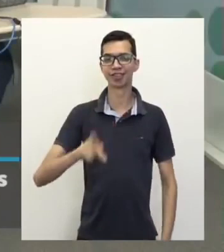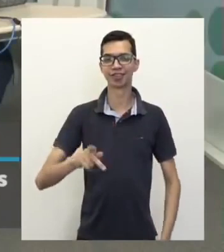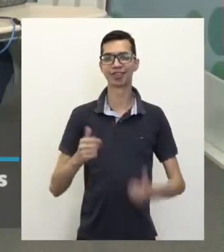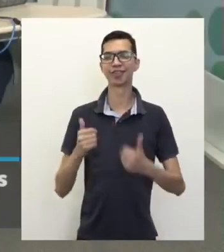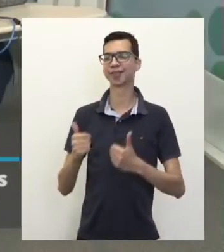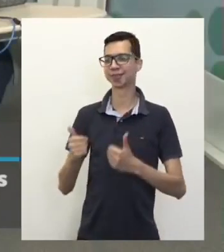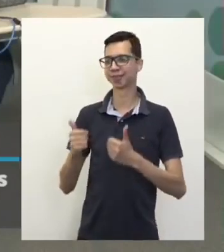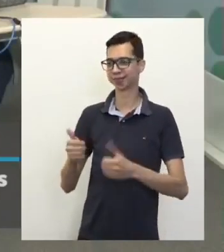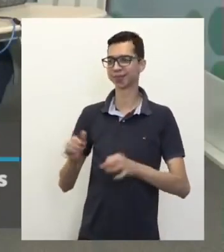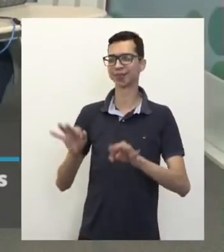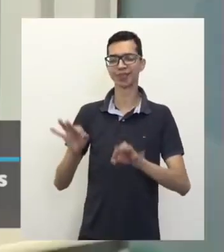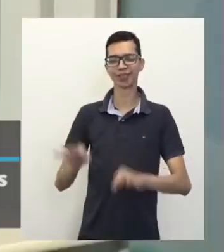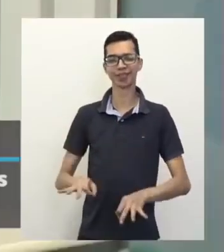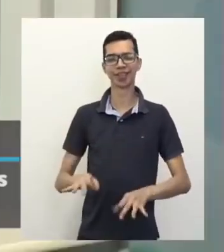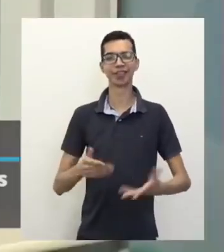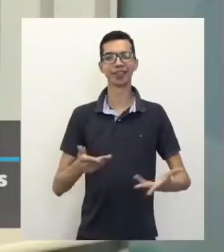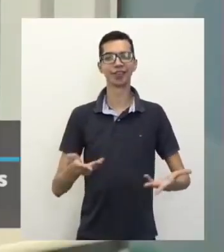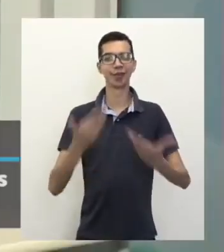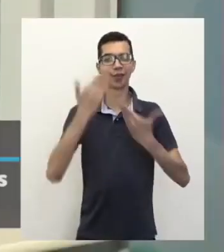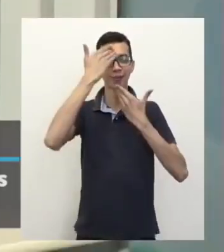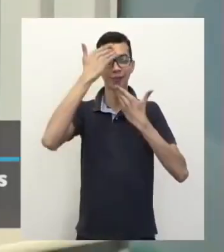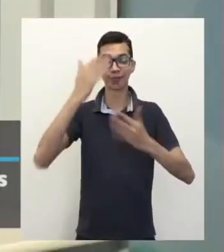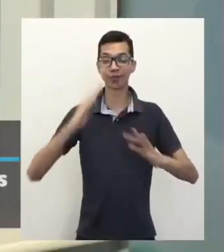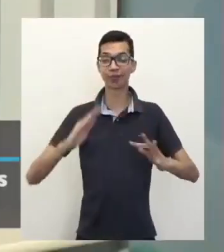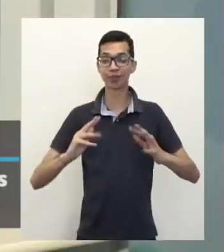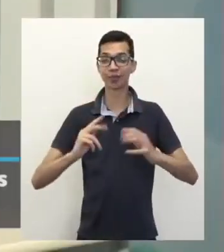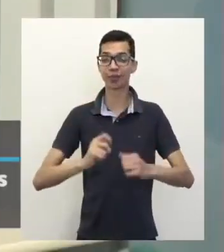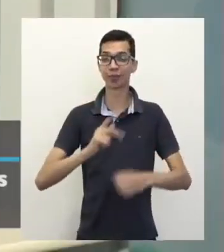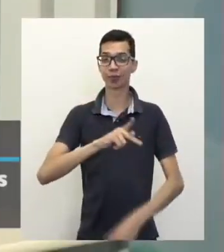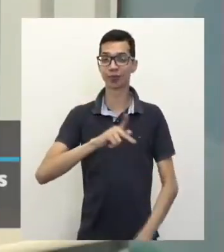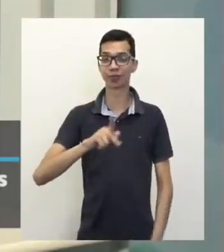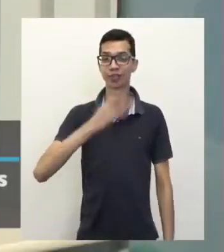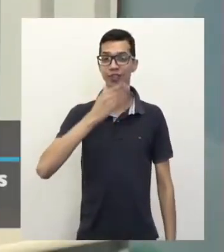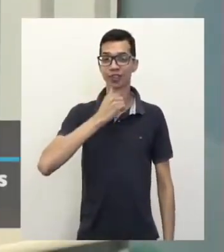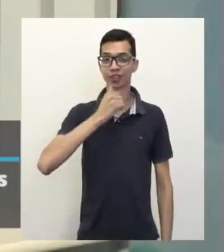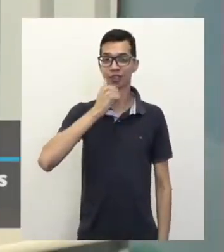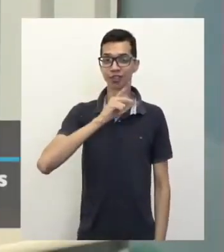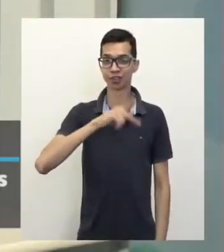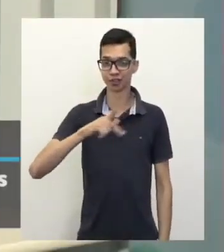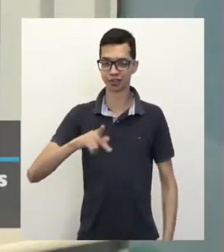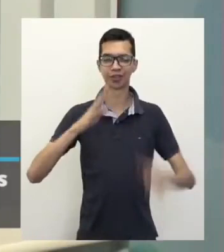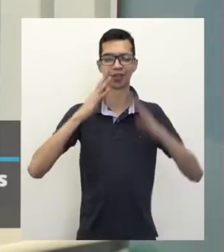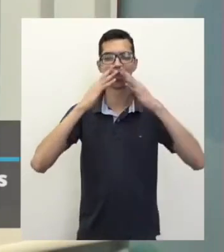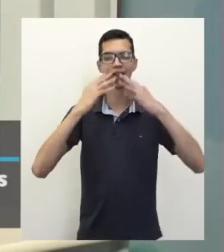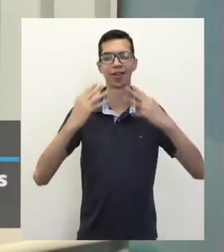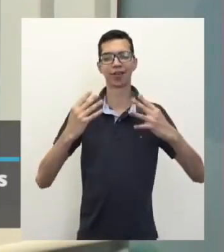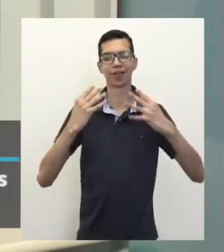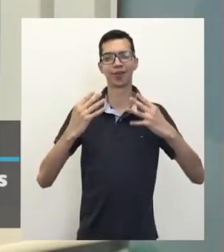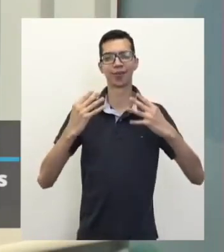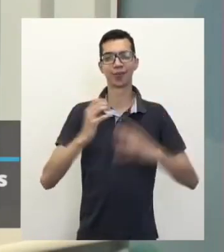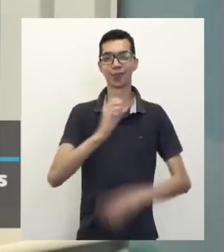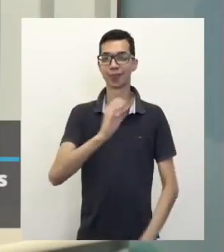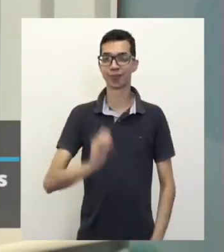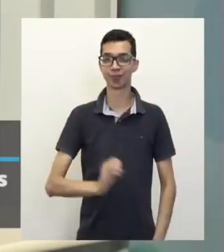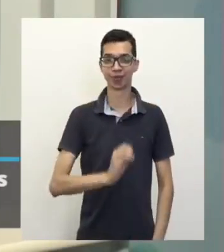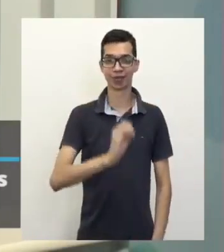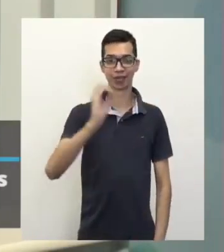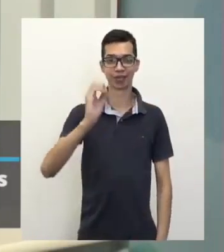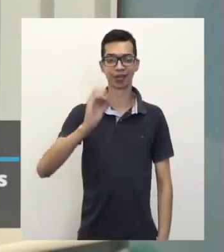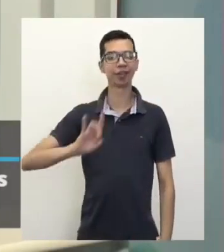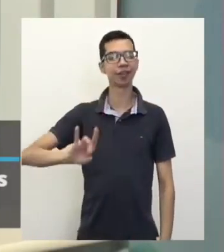Então, muito obrigada a todos os professores, professoras que nos acompanham aqui no Centro de Mídias, que trazem sempre